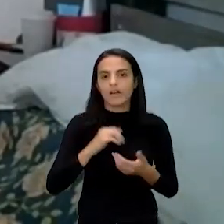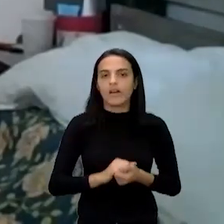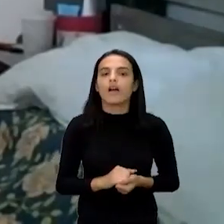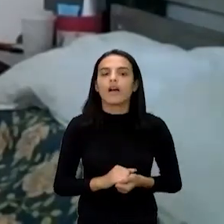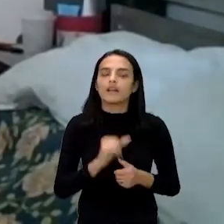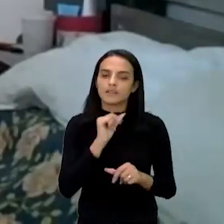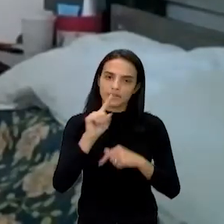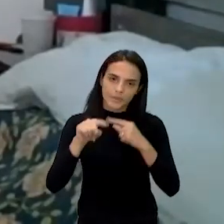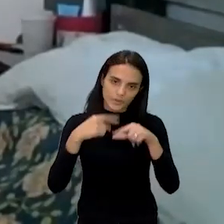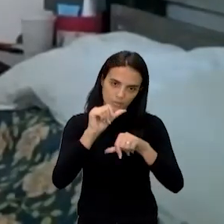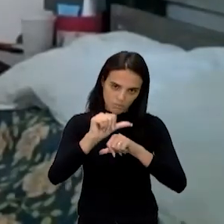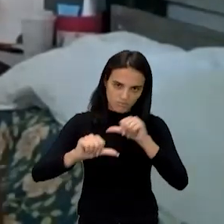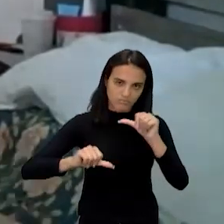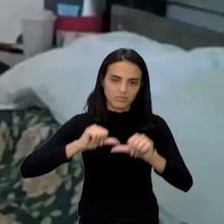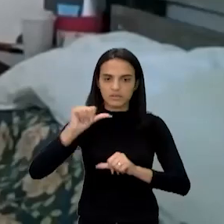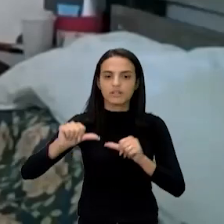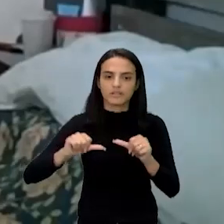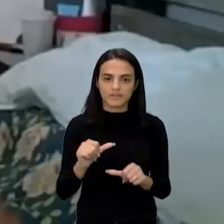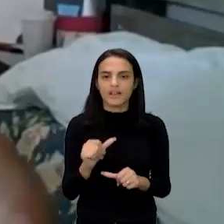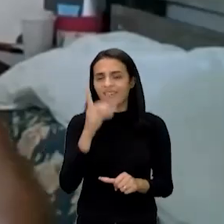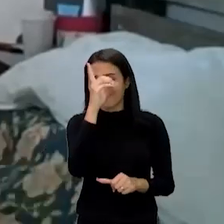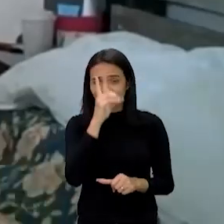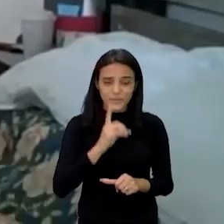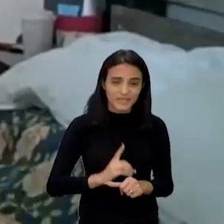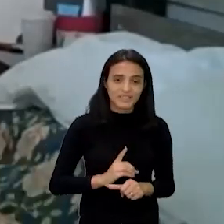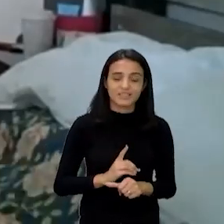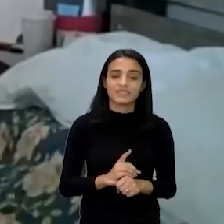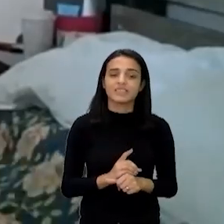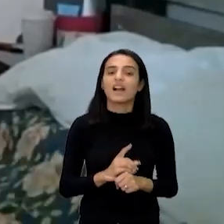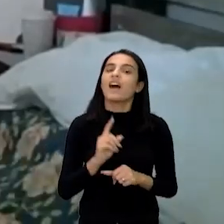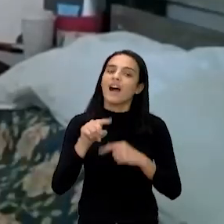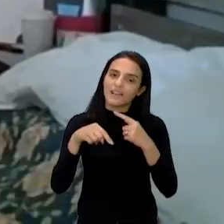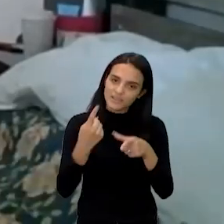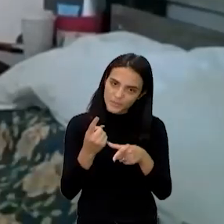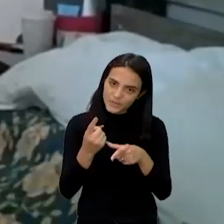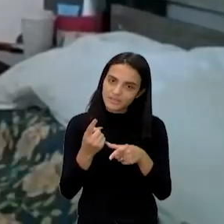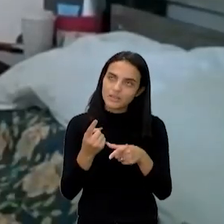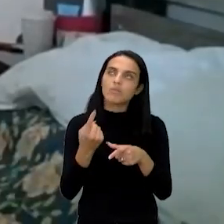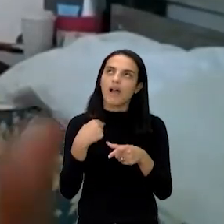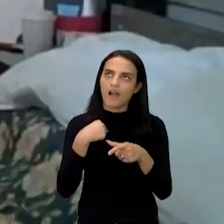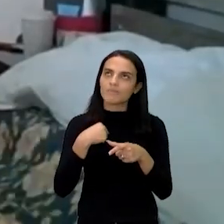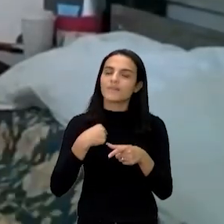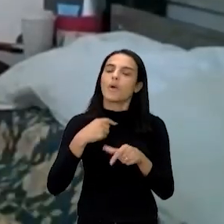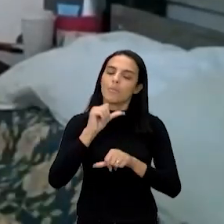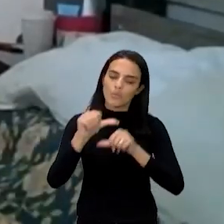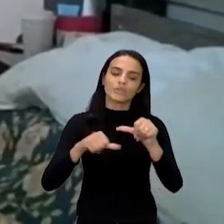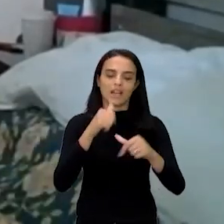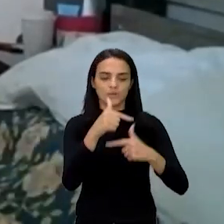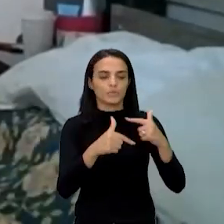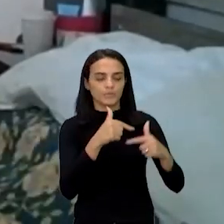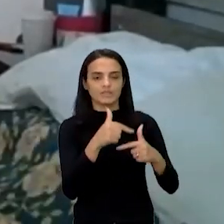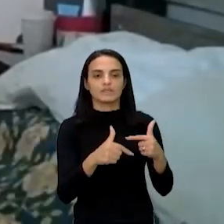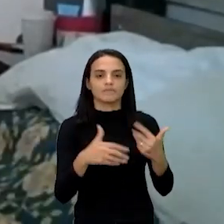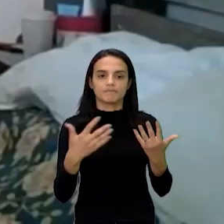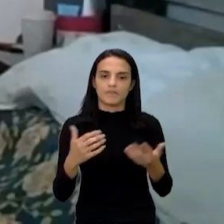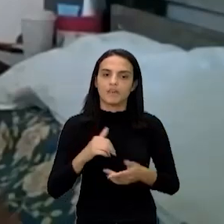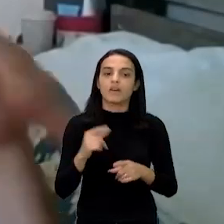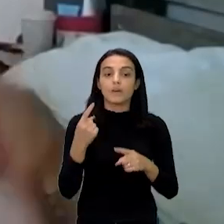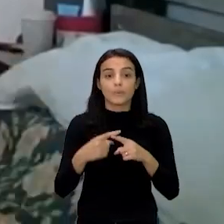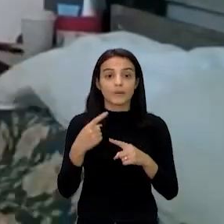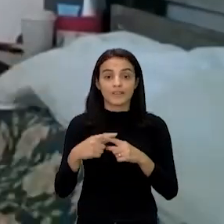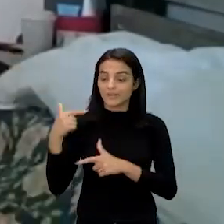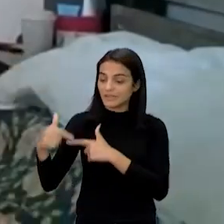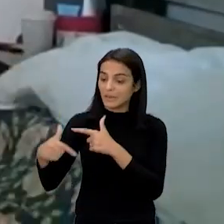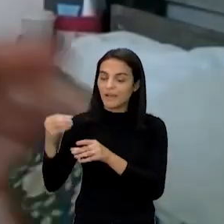fazer uma mudança assim, né? Eu tive a depressão, aí eu resolvi mudar de carreira porque eu acho que não estava funcionando, né? Meu trabalho dentro